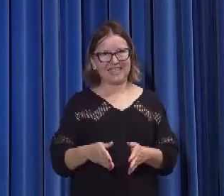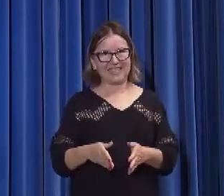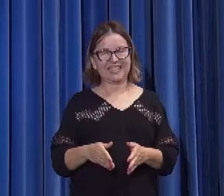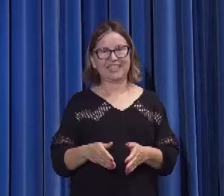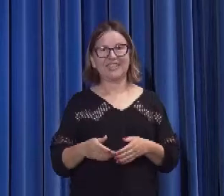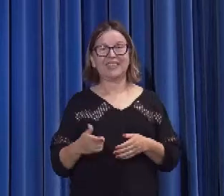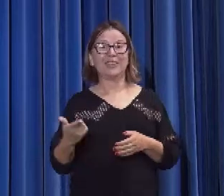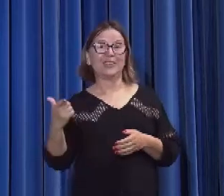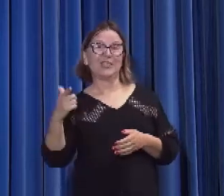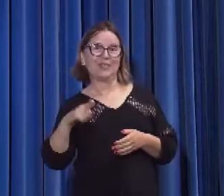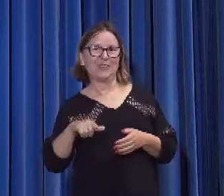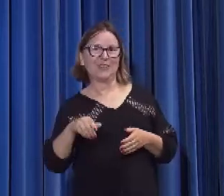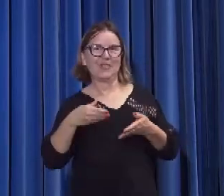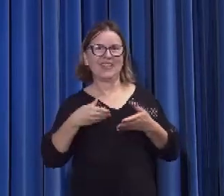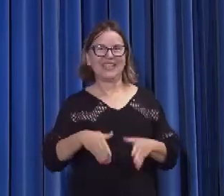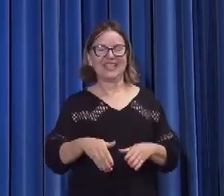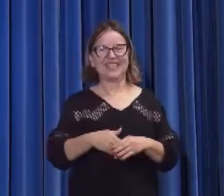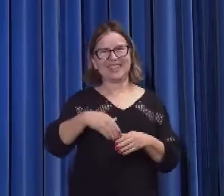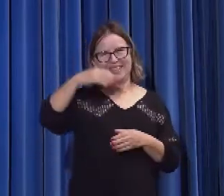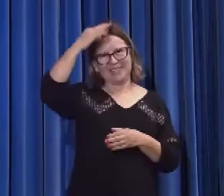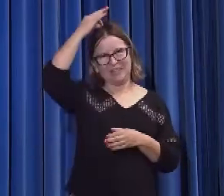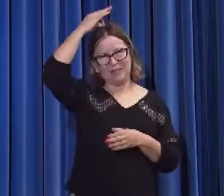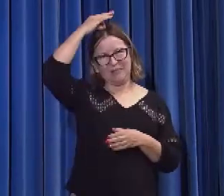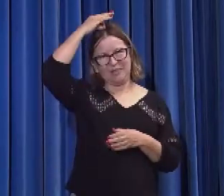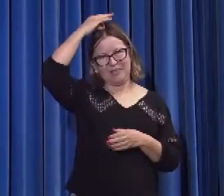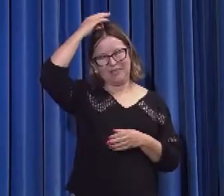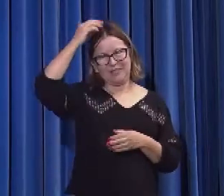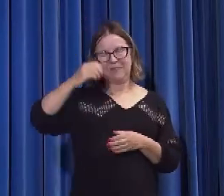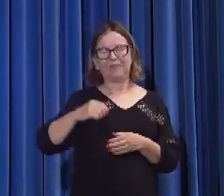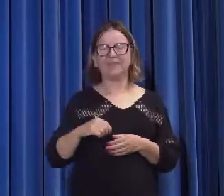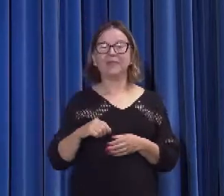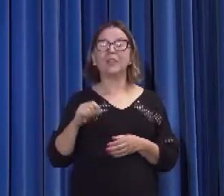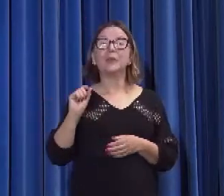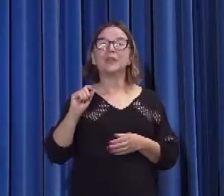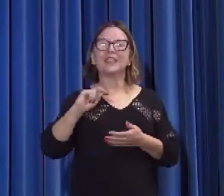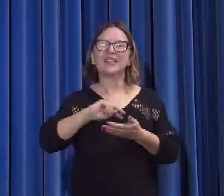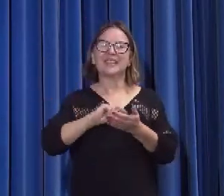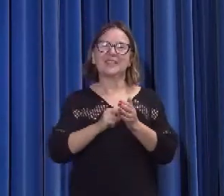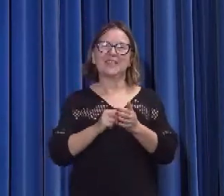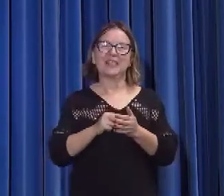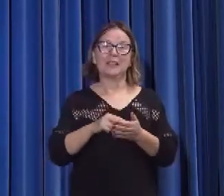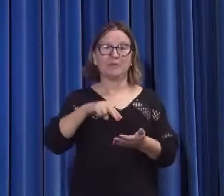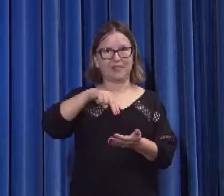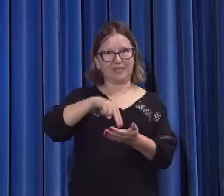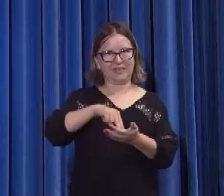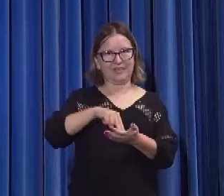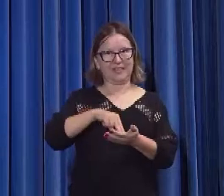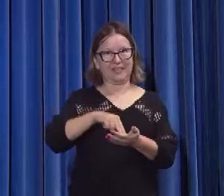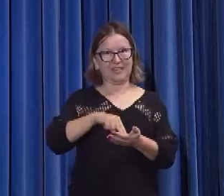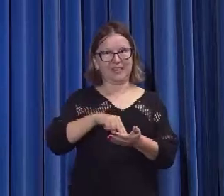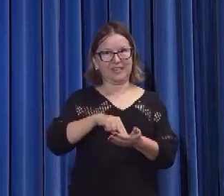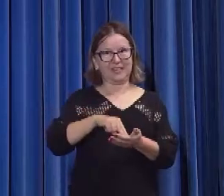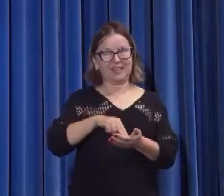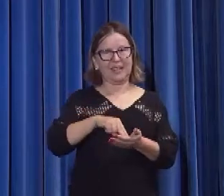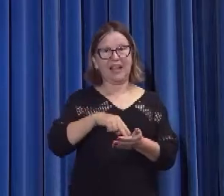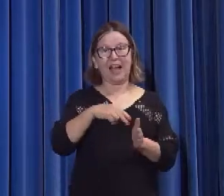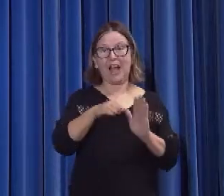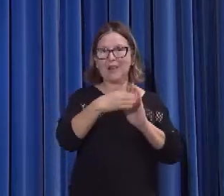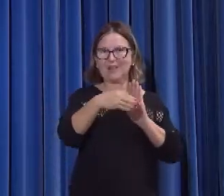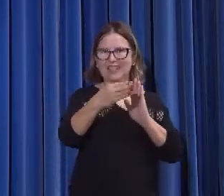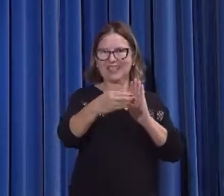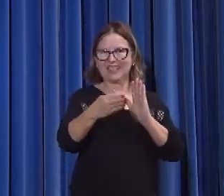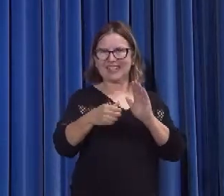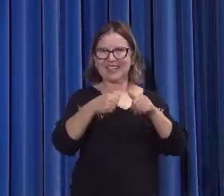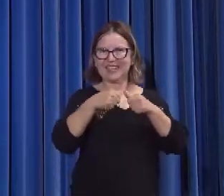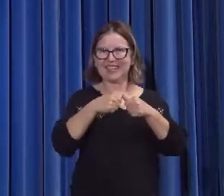do Espírito. Então o que é a perseverança? É uma consequência desse acontecimento